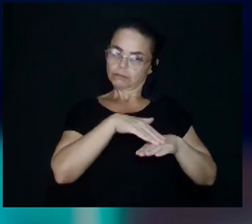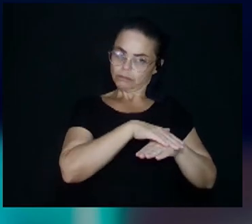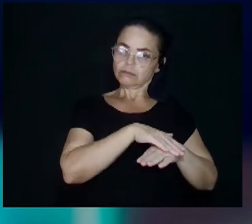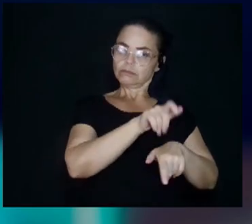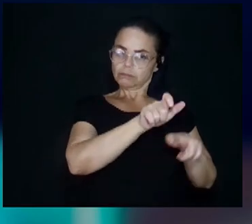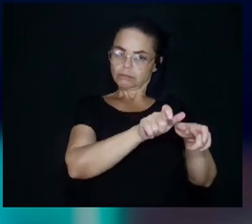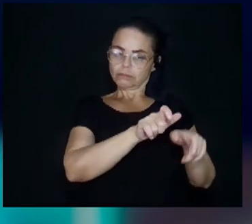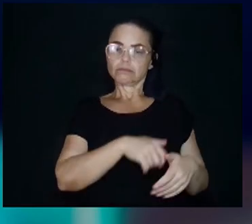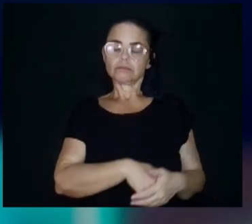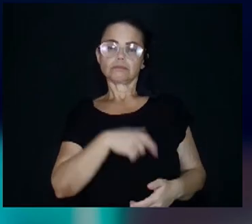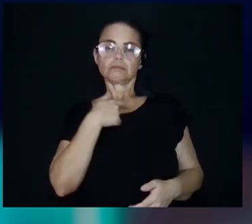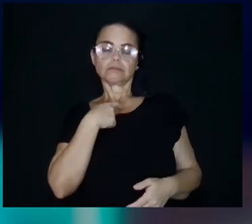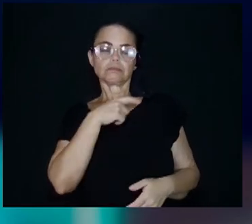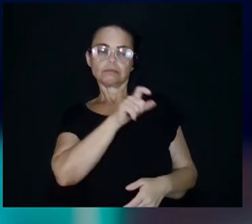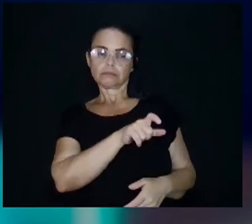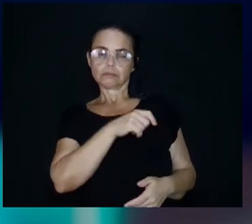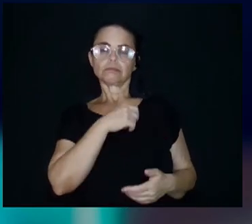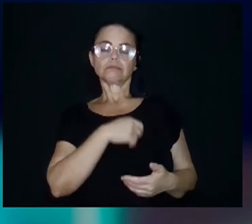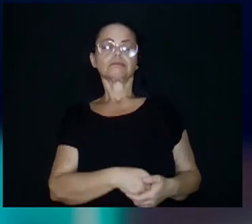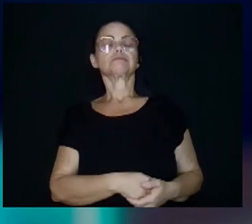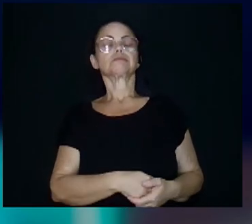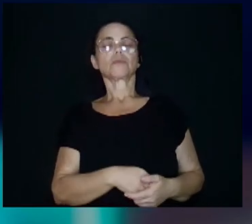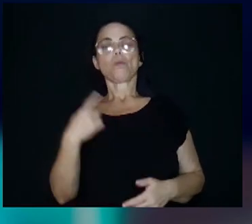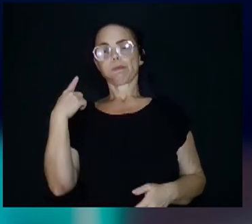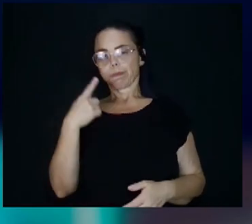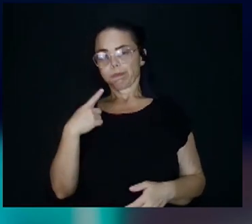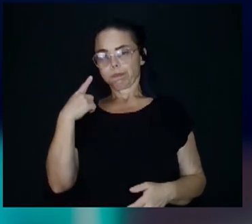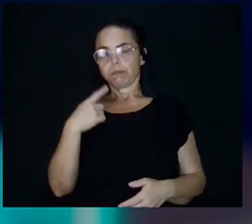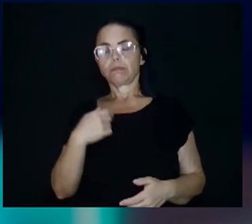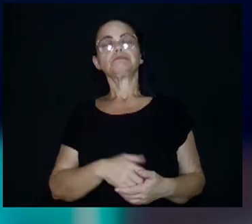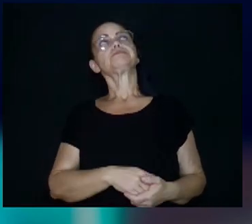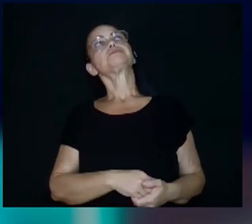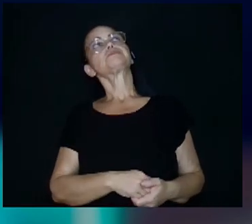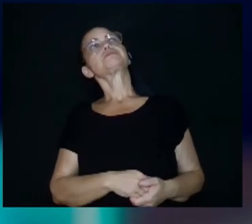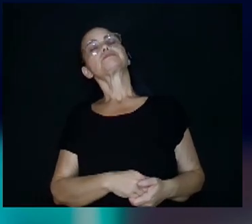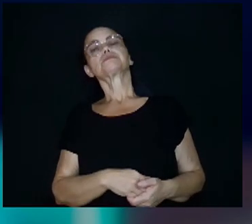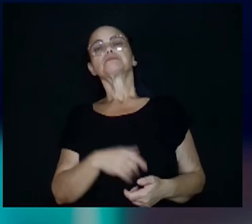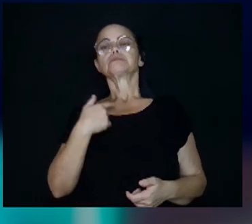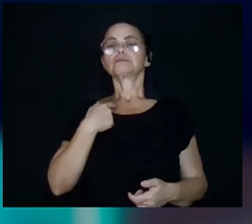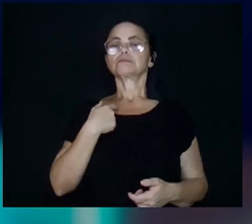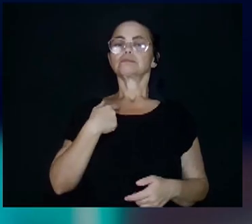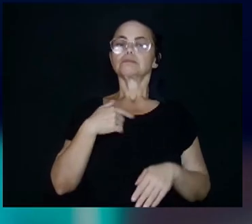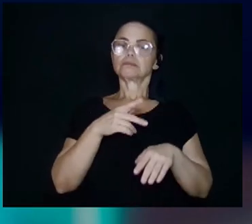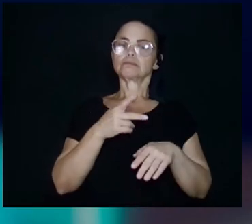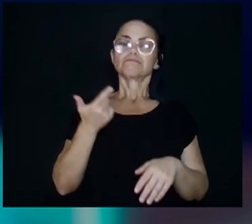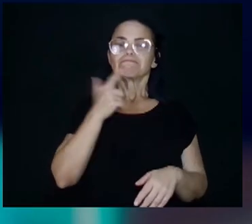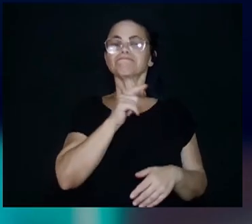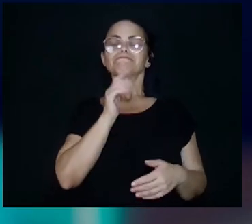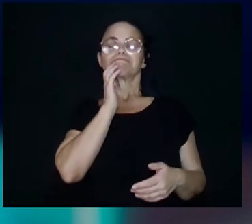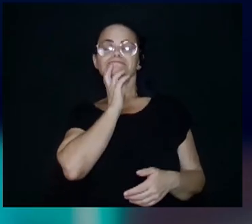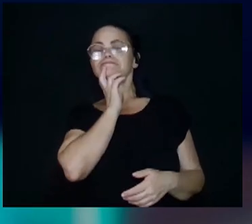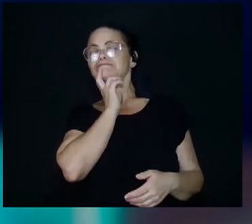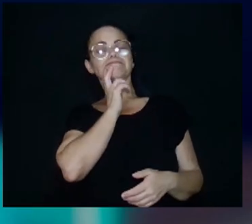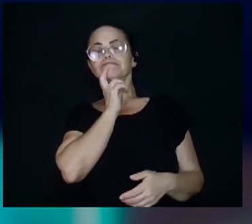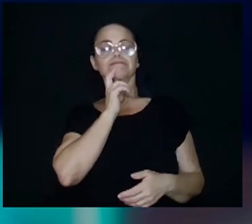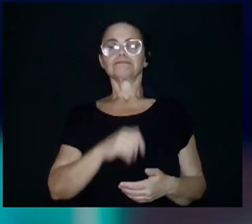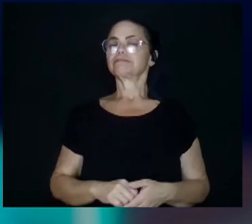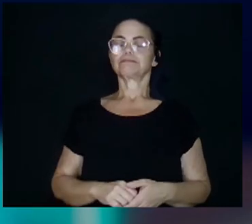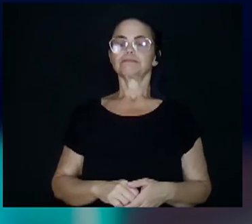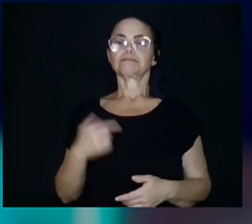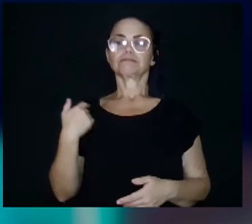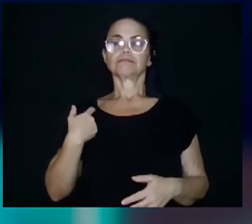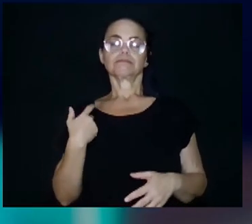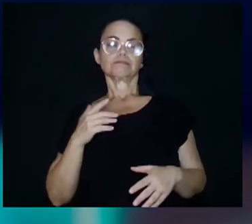caso, de advogado, acabou que eu busquei fazer algo que não, no caso, invadisse, né,